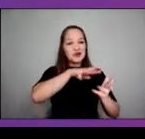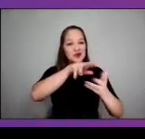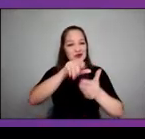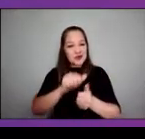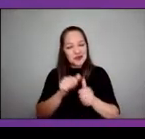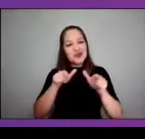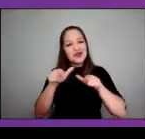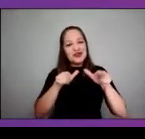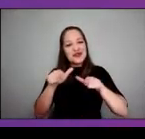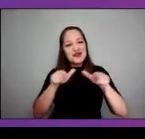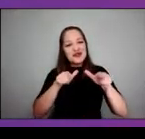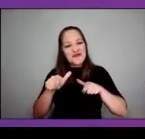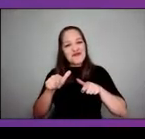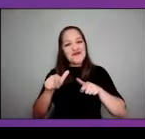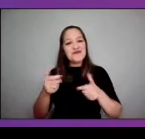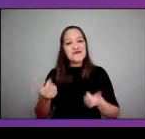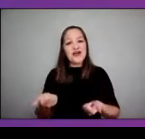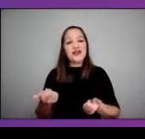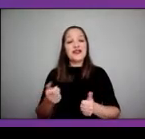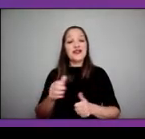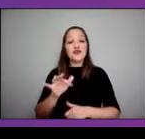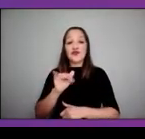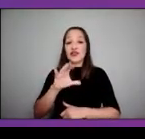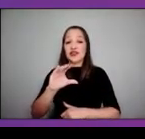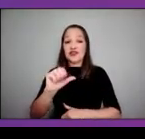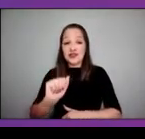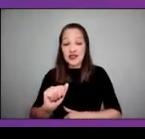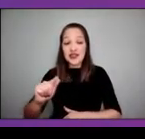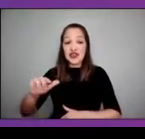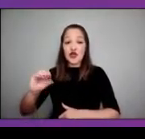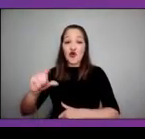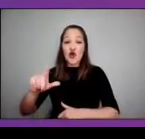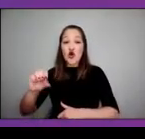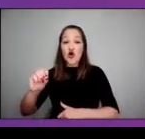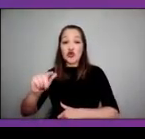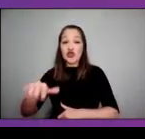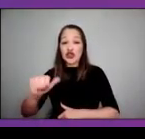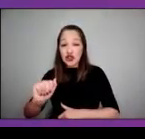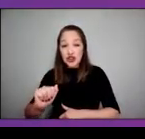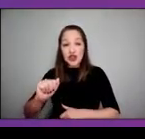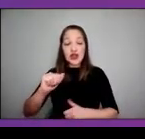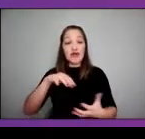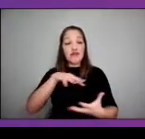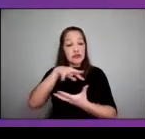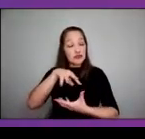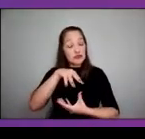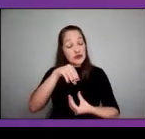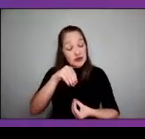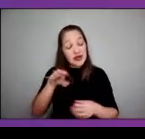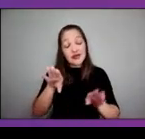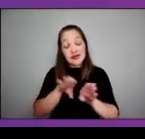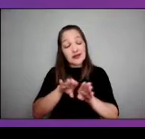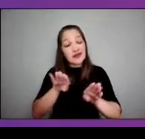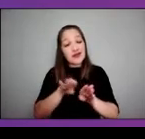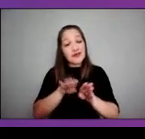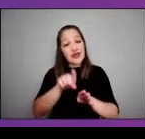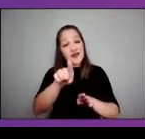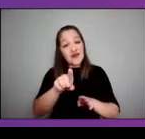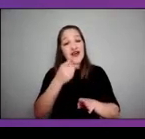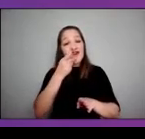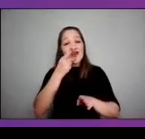física com geologia com o tempo com sabe com até com a espiritualizar e tudo mais eu acho que quando você citou a escola da ponte